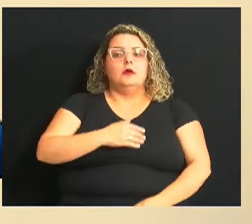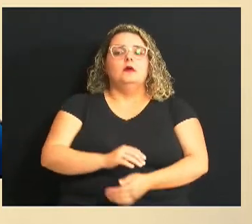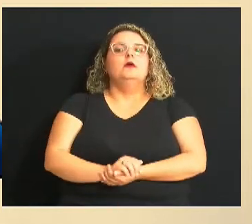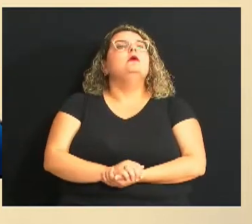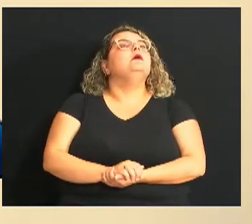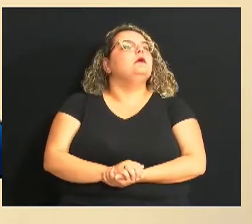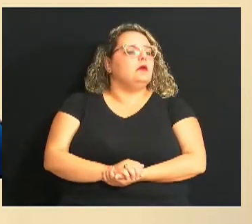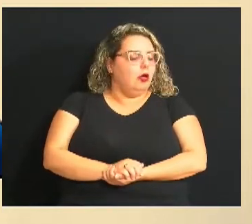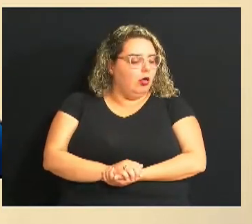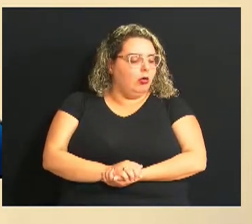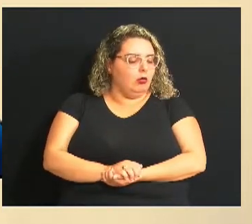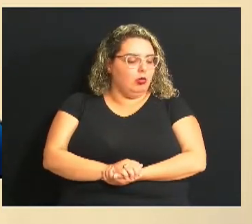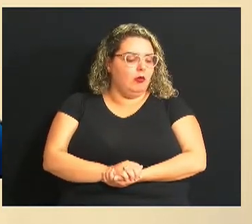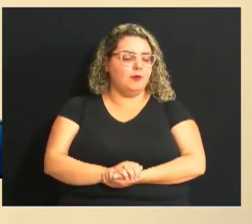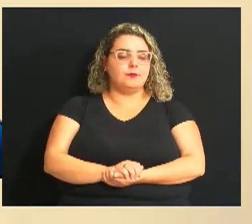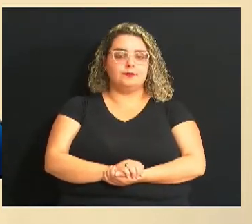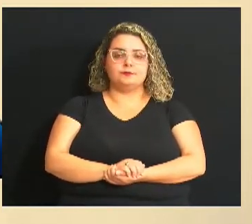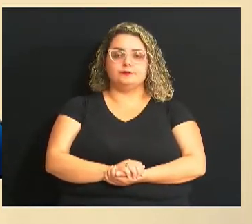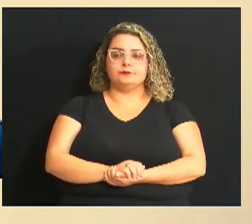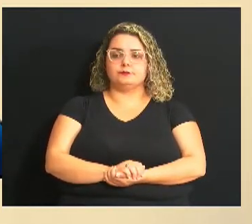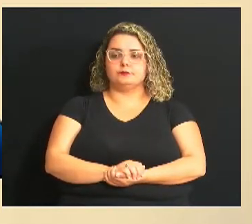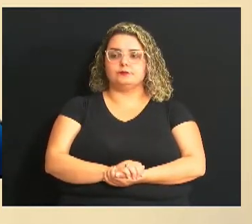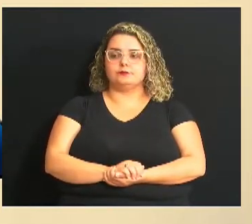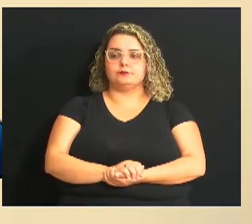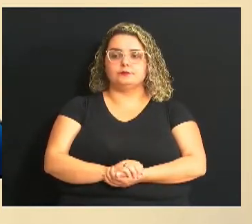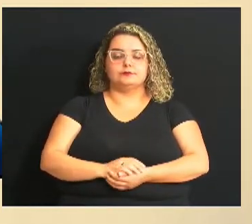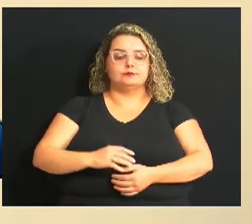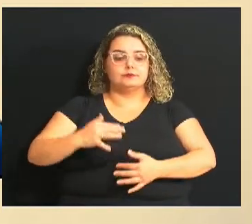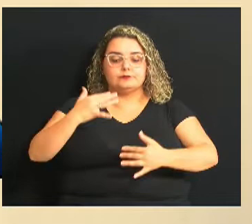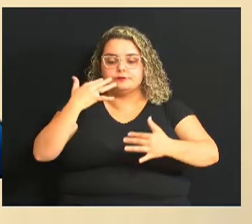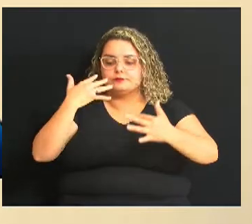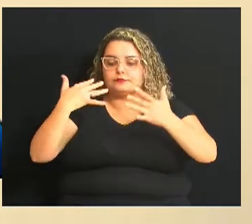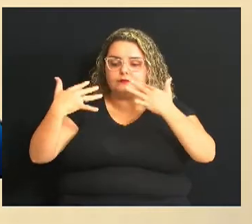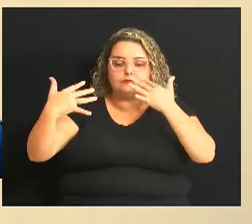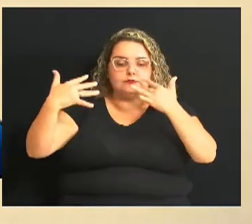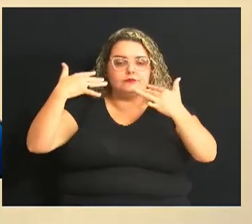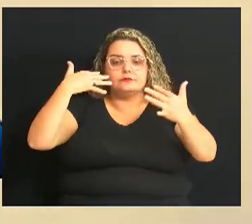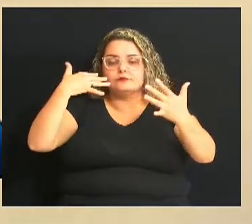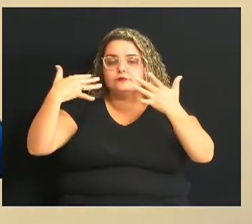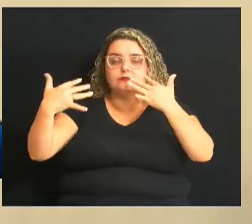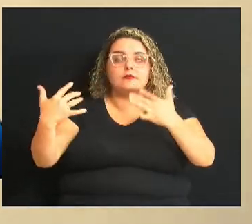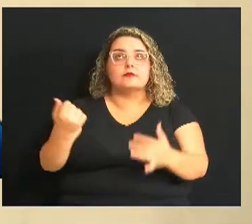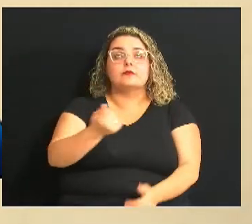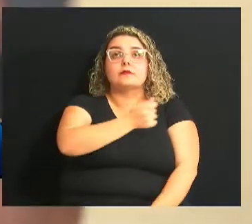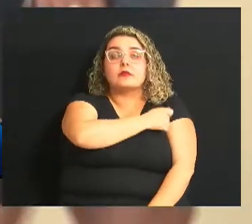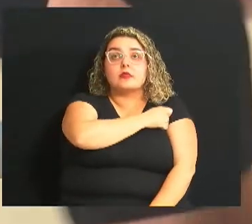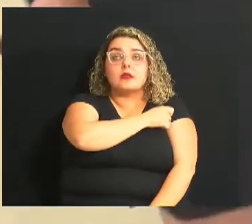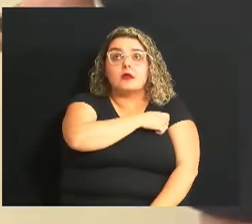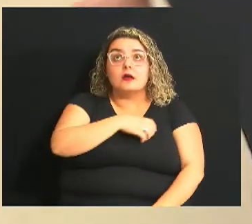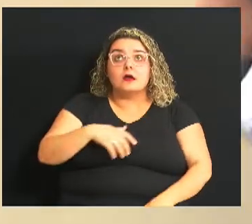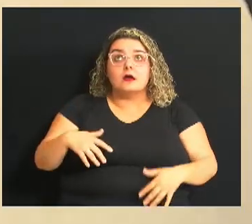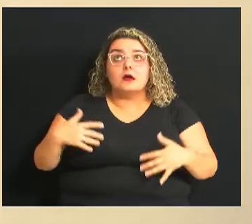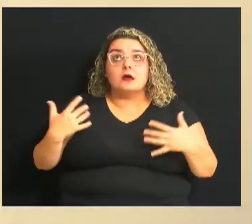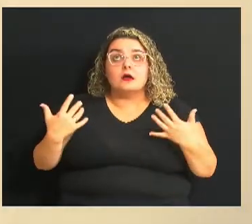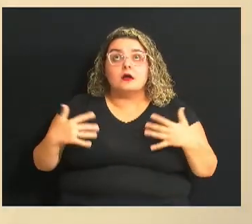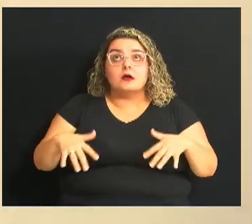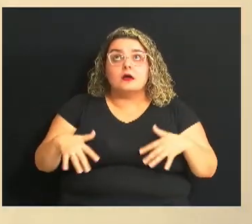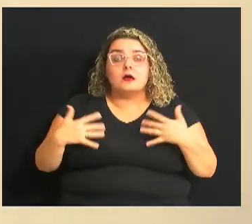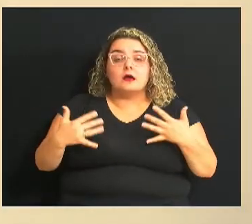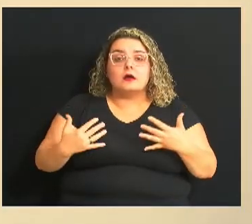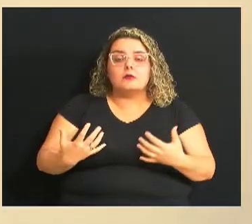educador. Ele encanta seus alunos pelo jeito como faz, como prepara as